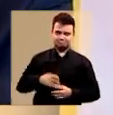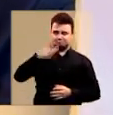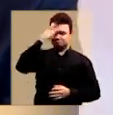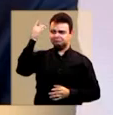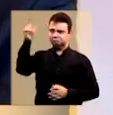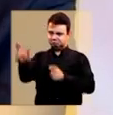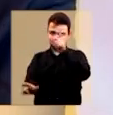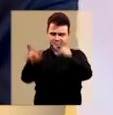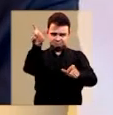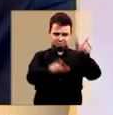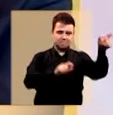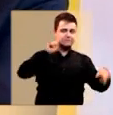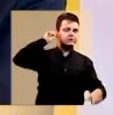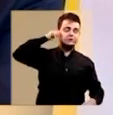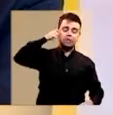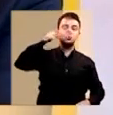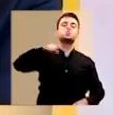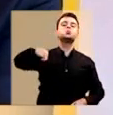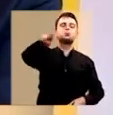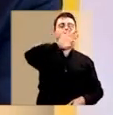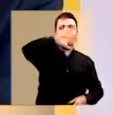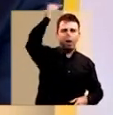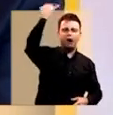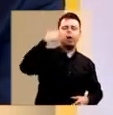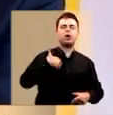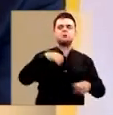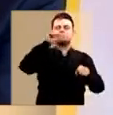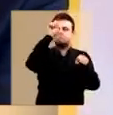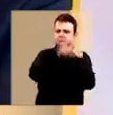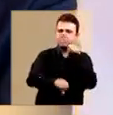o patrimônio atingem, sobretudo, a população